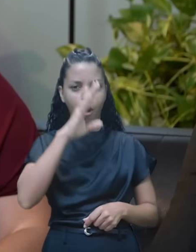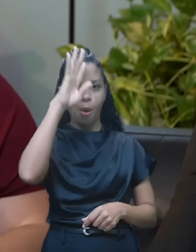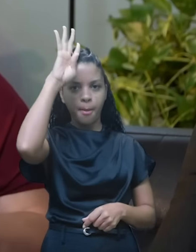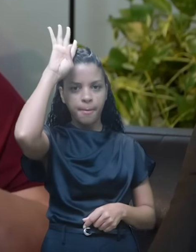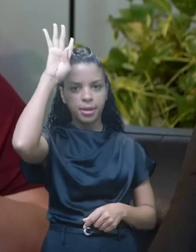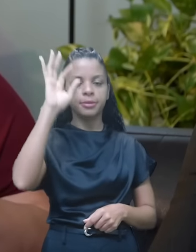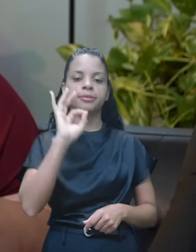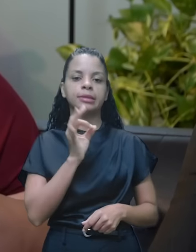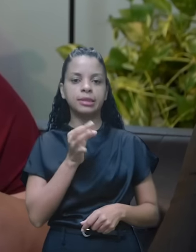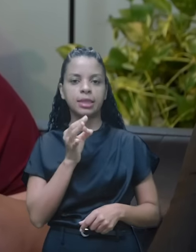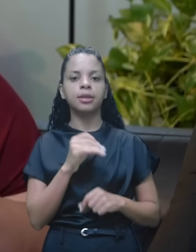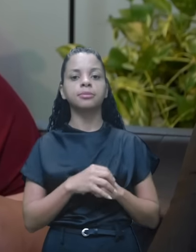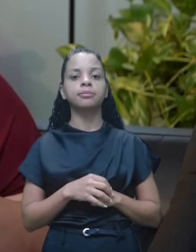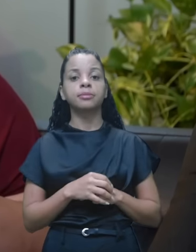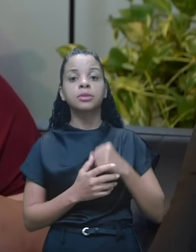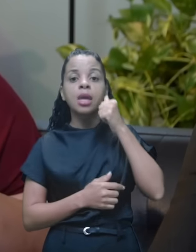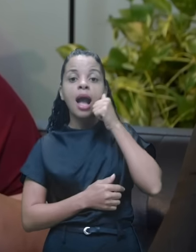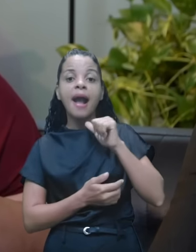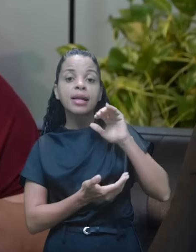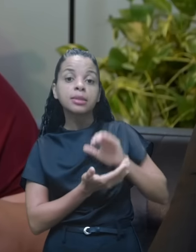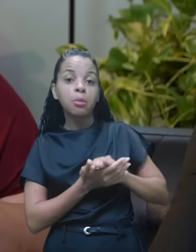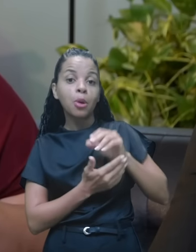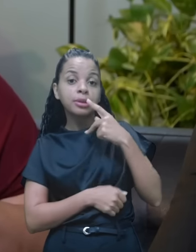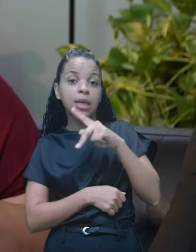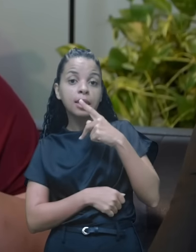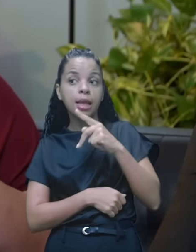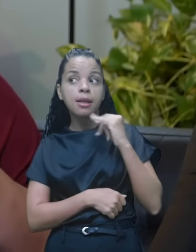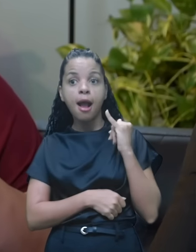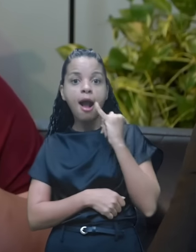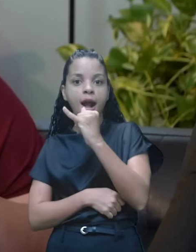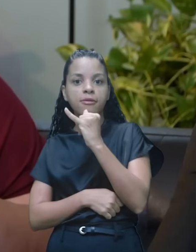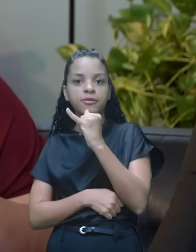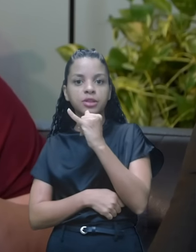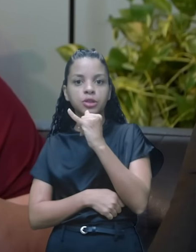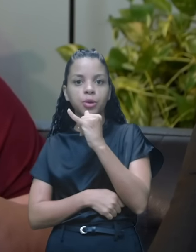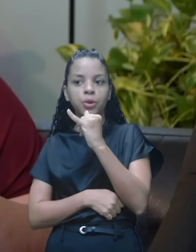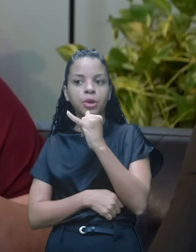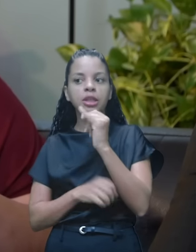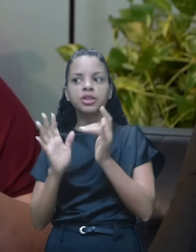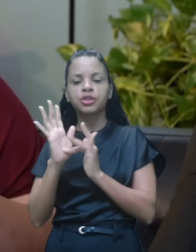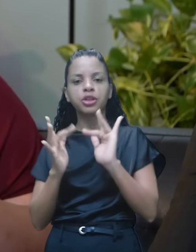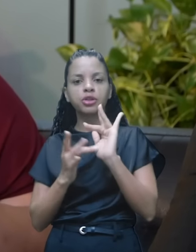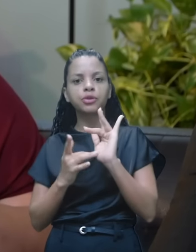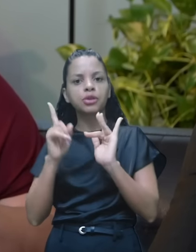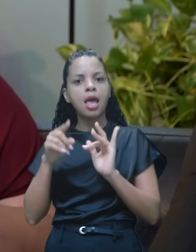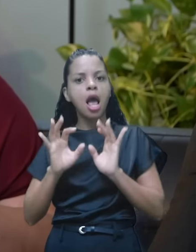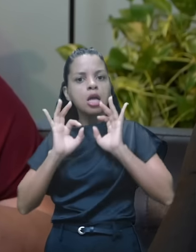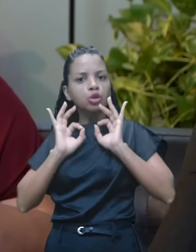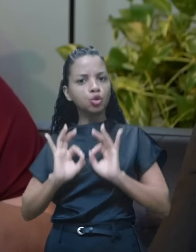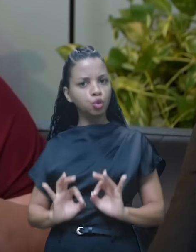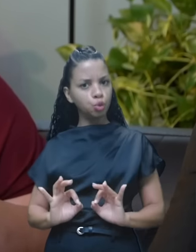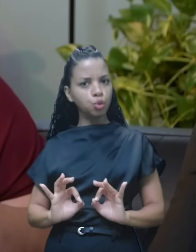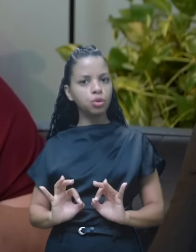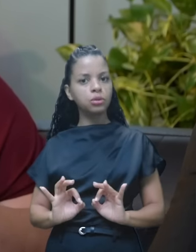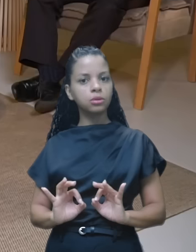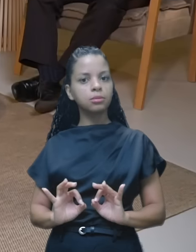ele tinha sido avisado por sua esposa, né, para que não mexesse com esse justo. A esposa dele